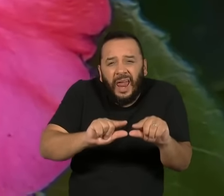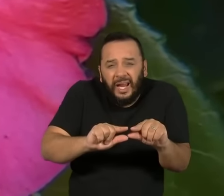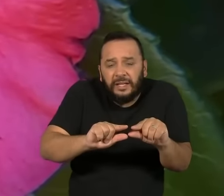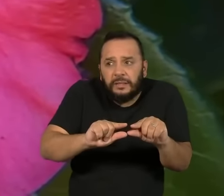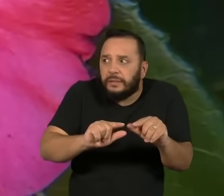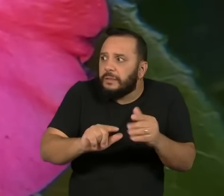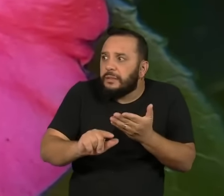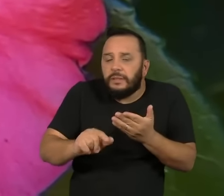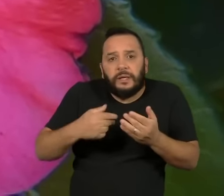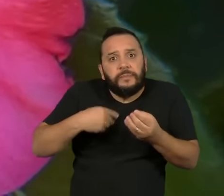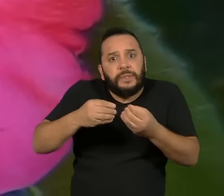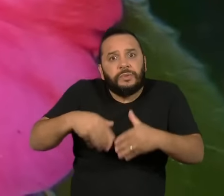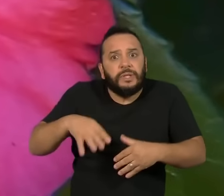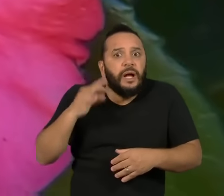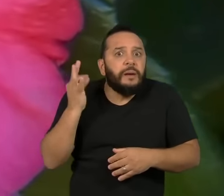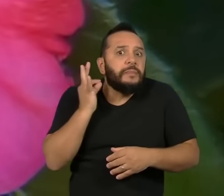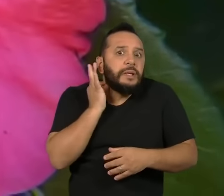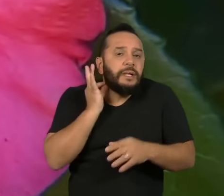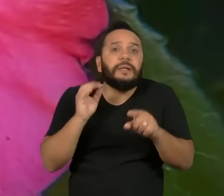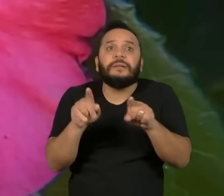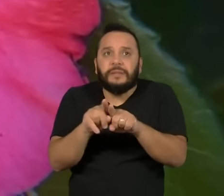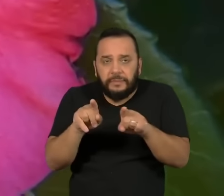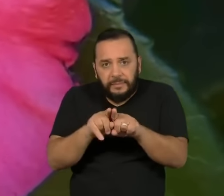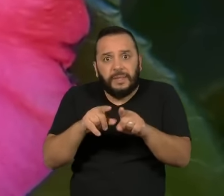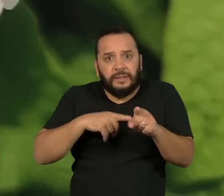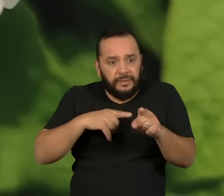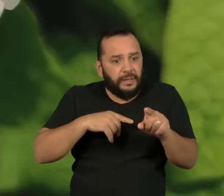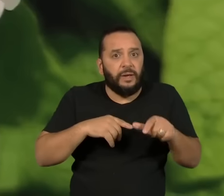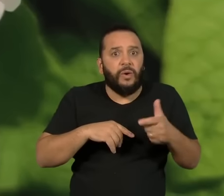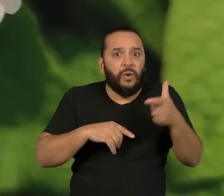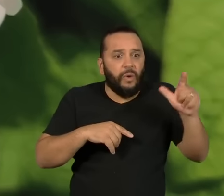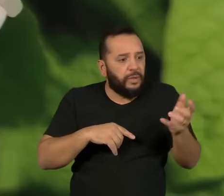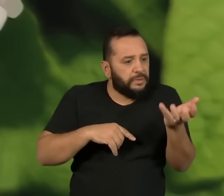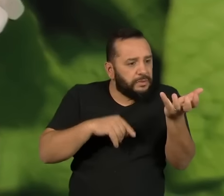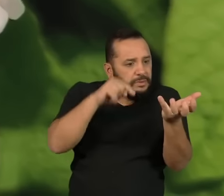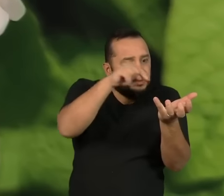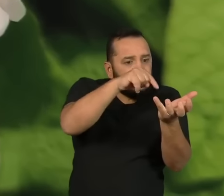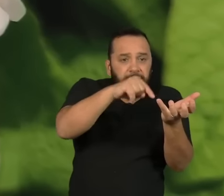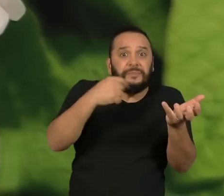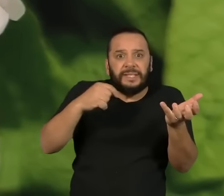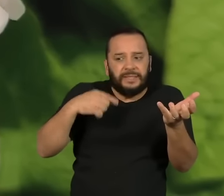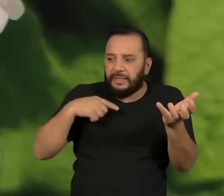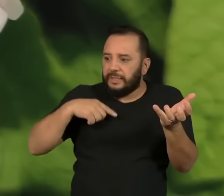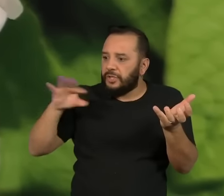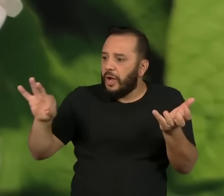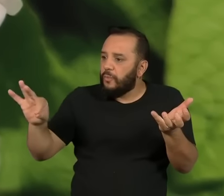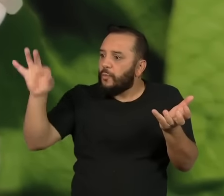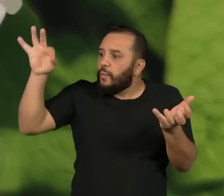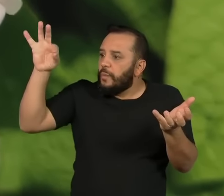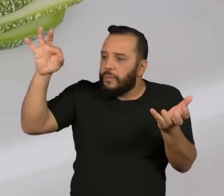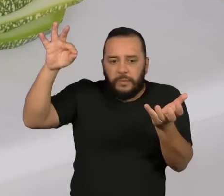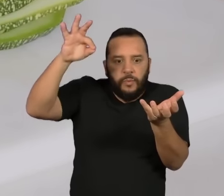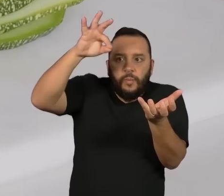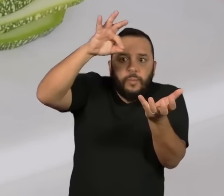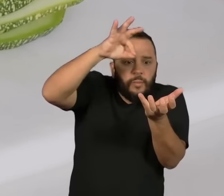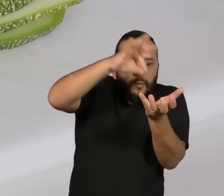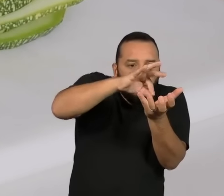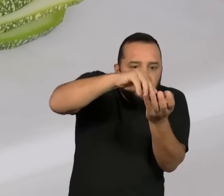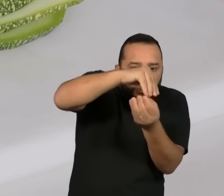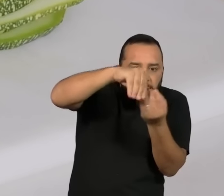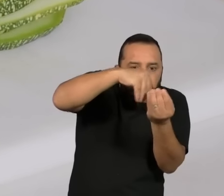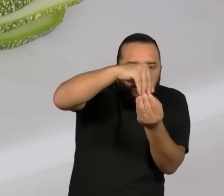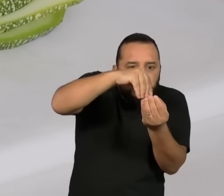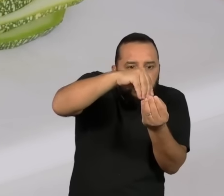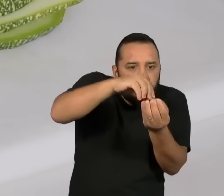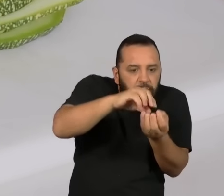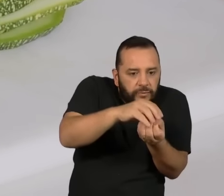que dependem da chamada polinização cruzada para se reproduzir e frutificar, como a escolhida